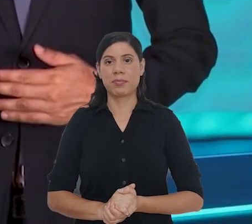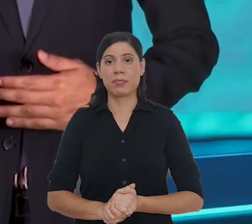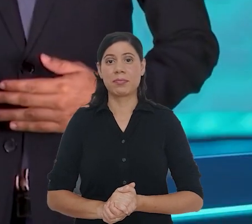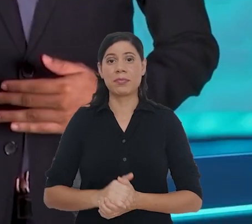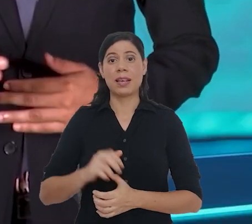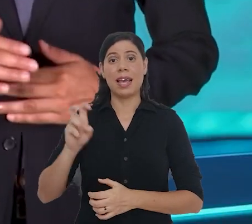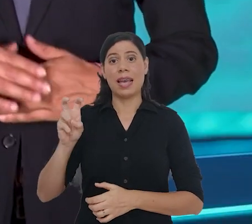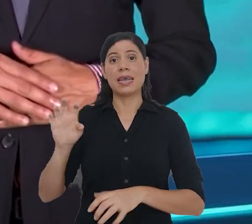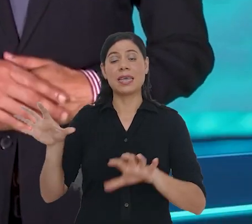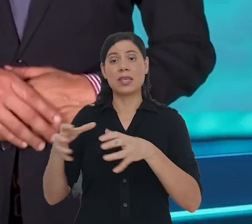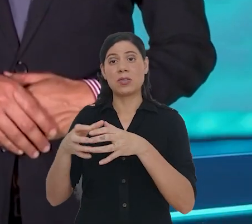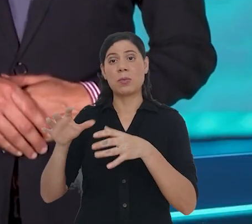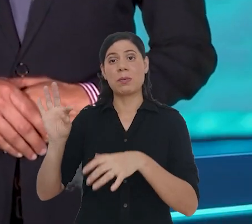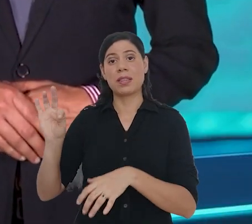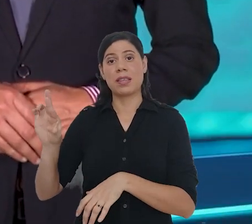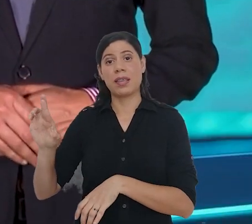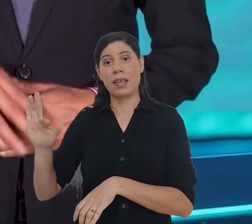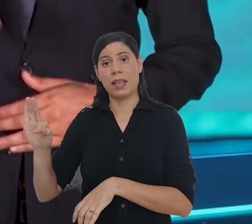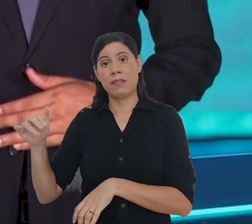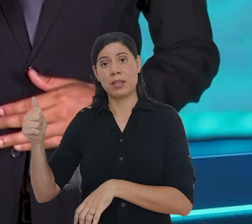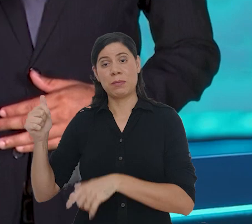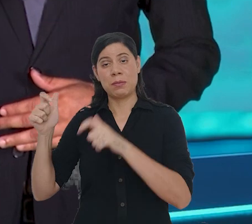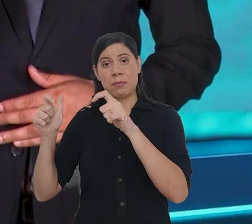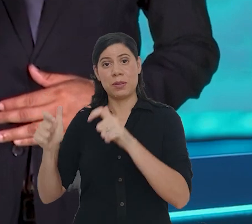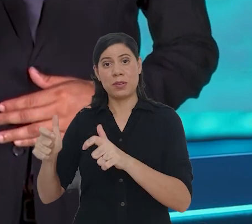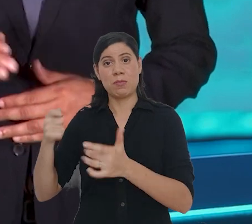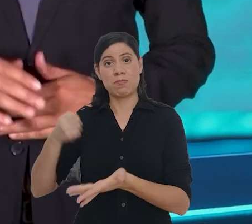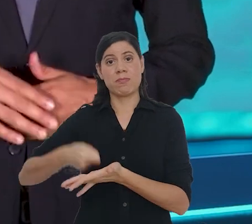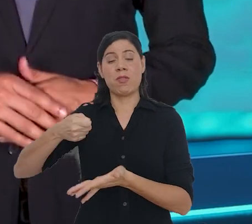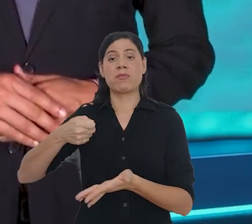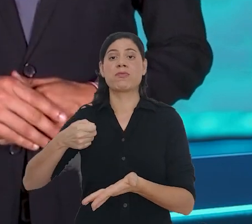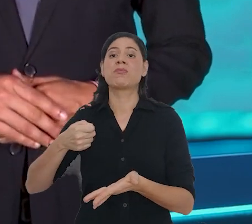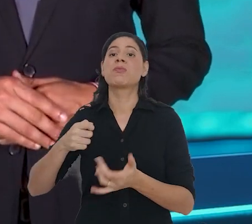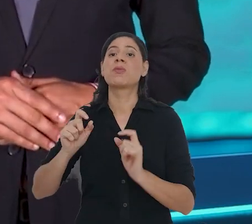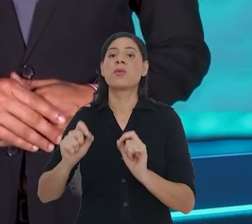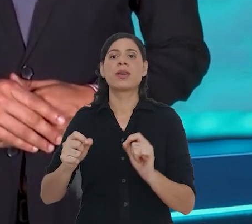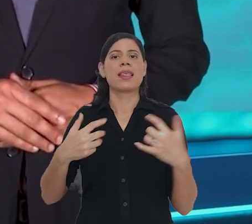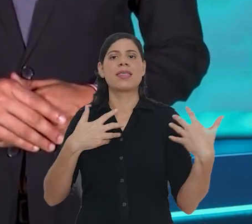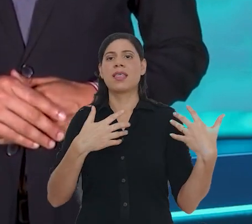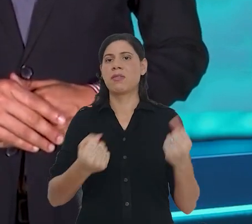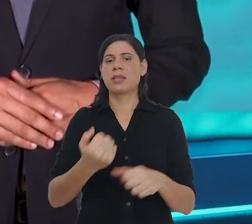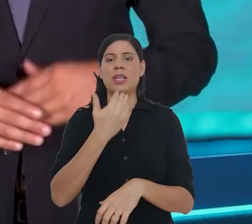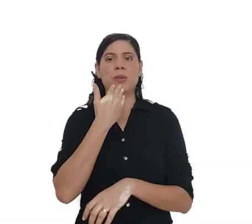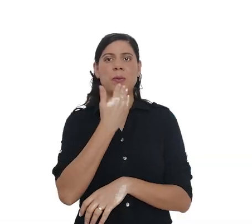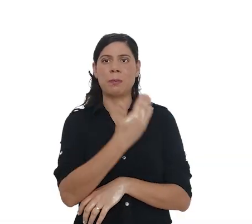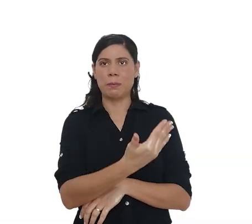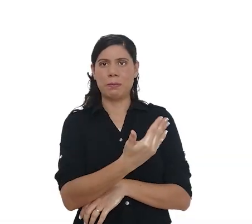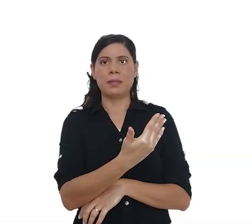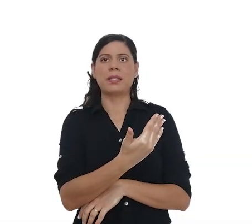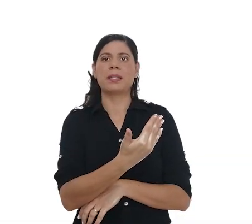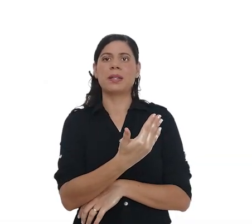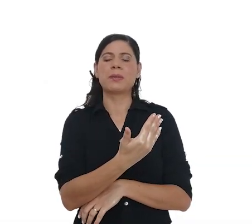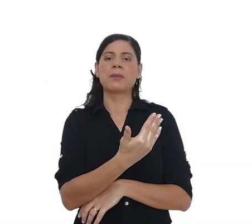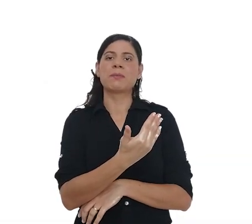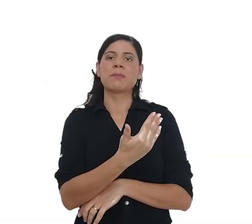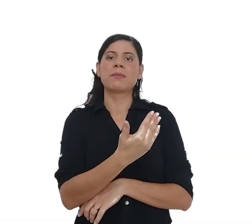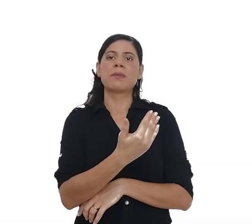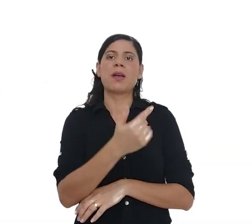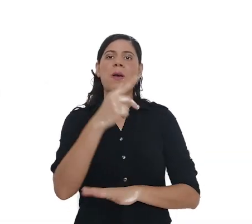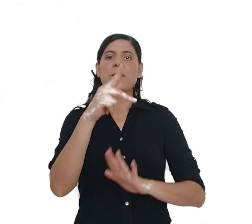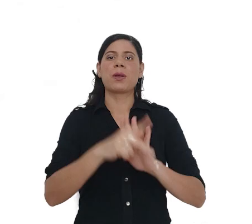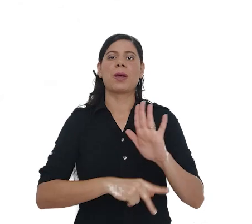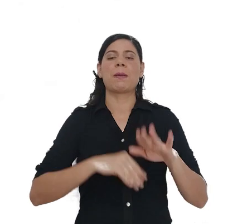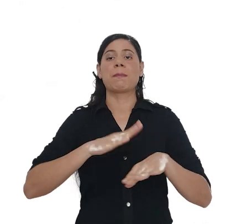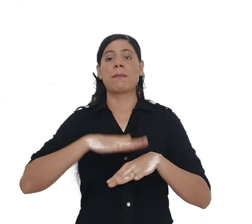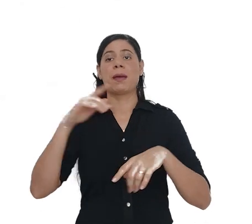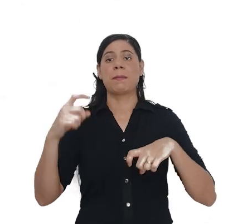A quinta turma do TRF da primeira região confirmou a sentença que negou o pedido de admissão ao programa Mais Médicos feito